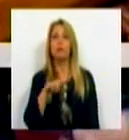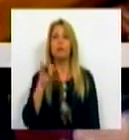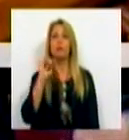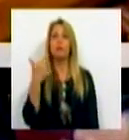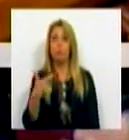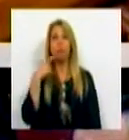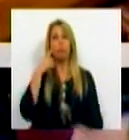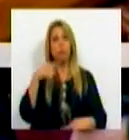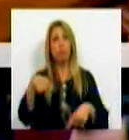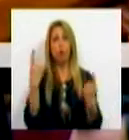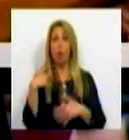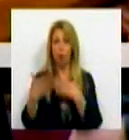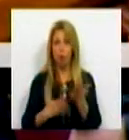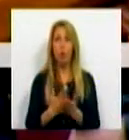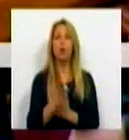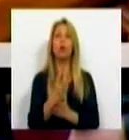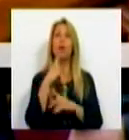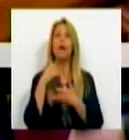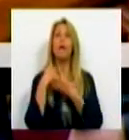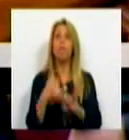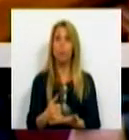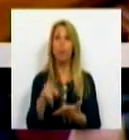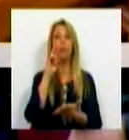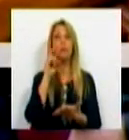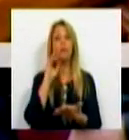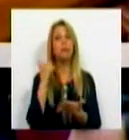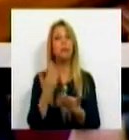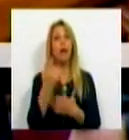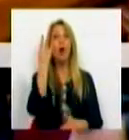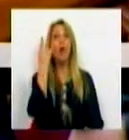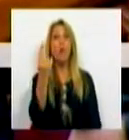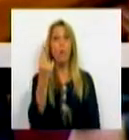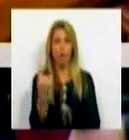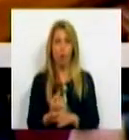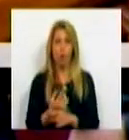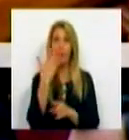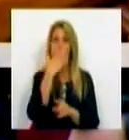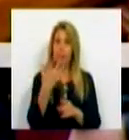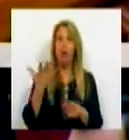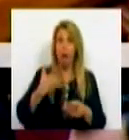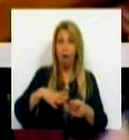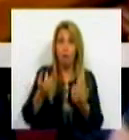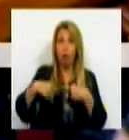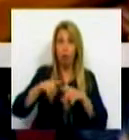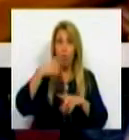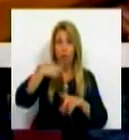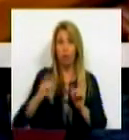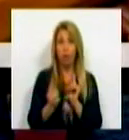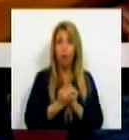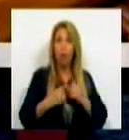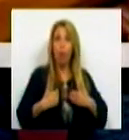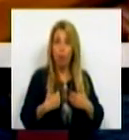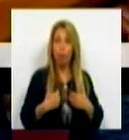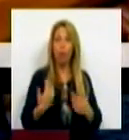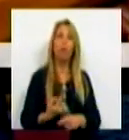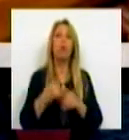desse apoio e para garantir uma coisa. Se quiseram reunir comigo foi porque, de facto, havia muita gente